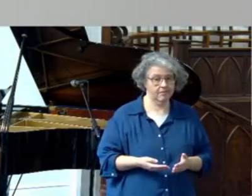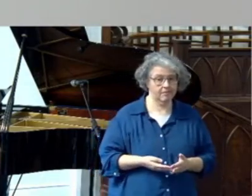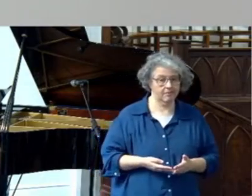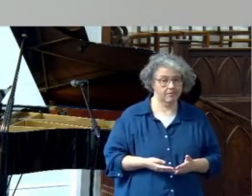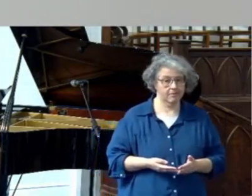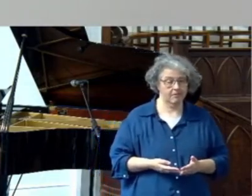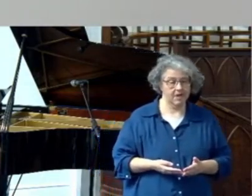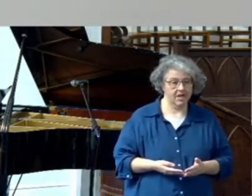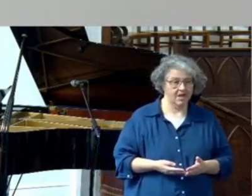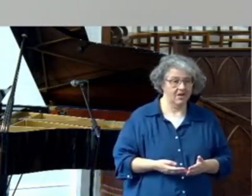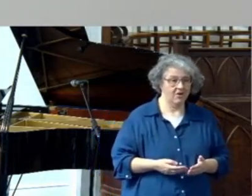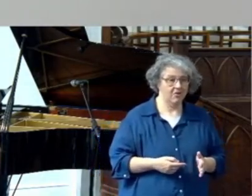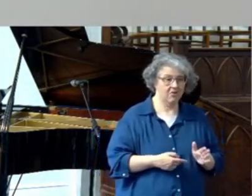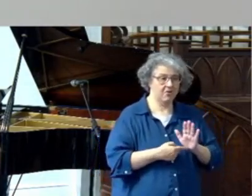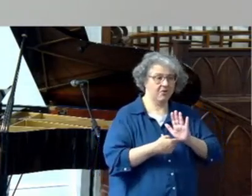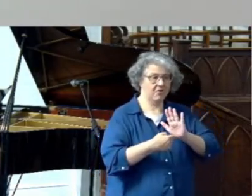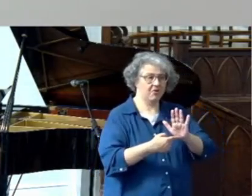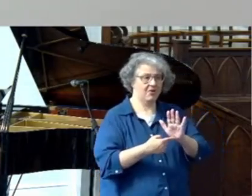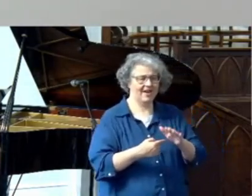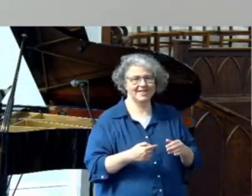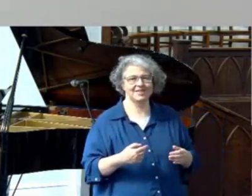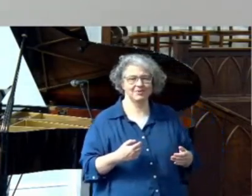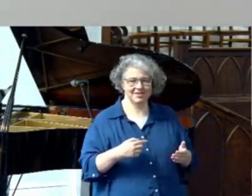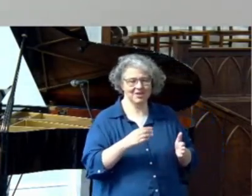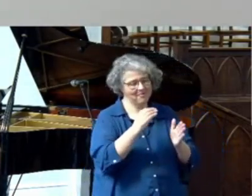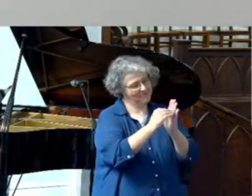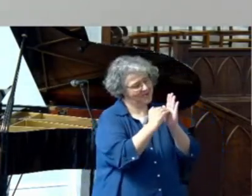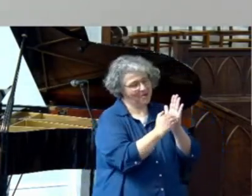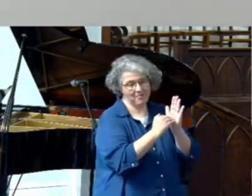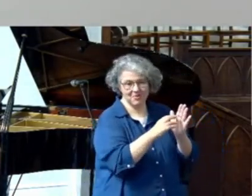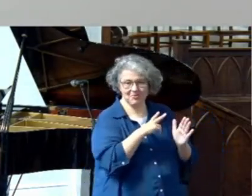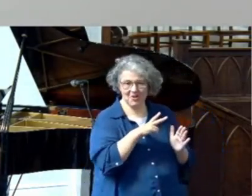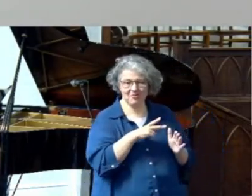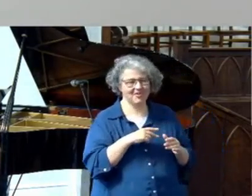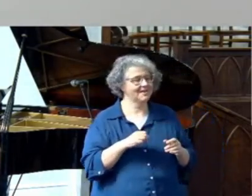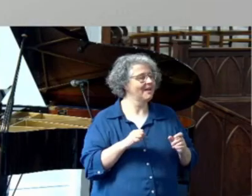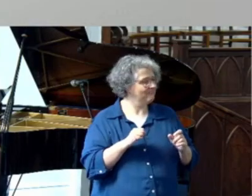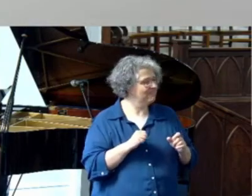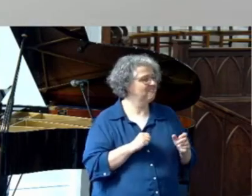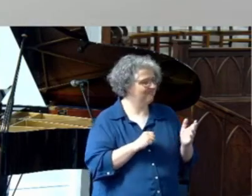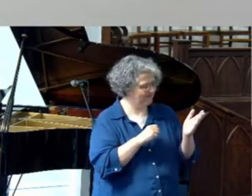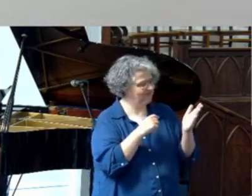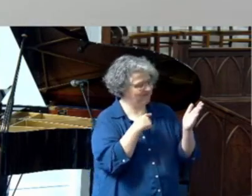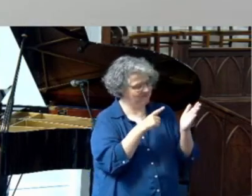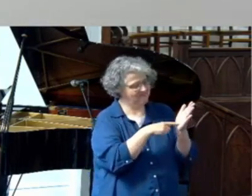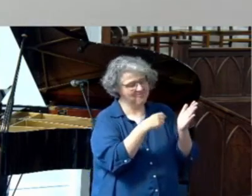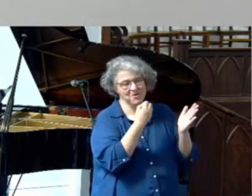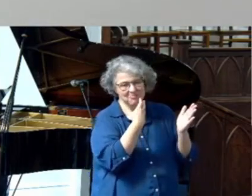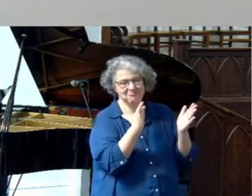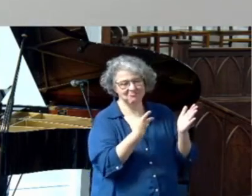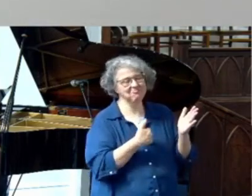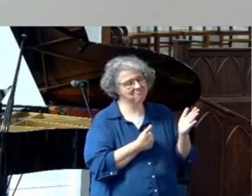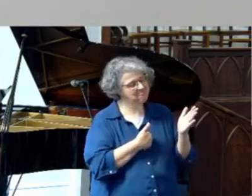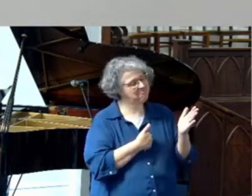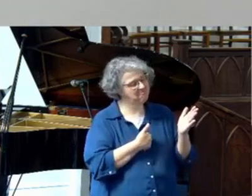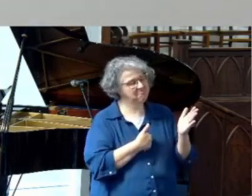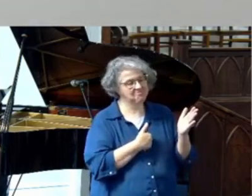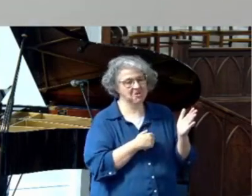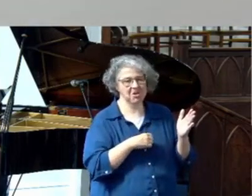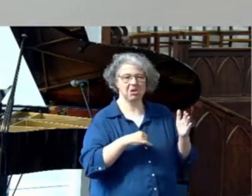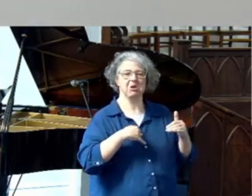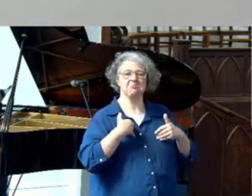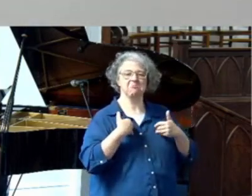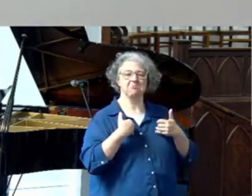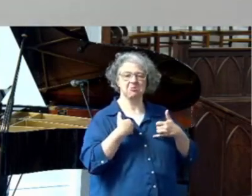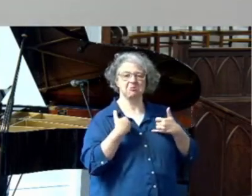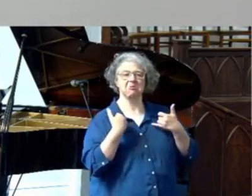denúncia da arrogância, da vanglória dos próprios planos, indicando que essa confiança, na verdade, é um tipo de